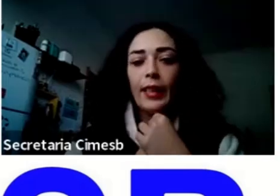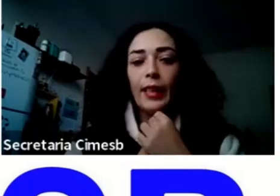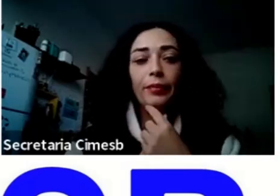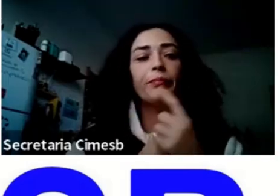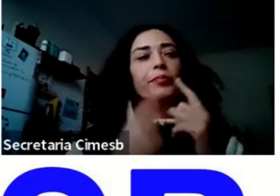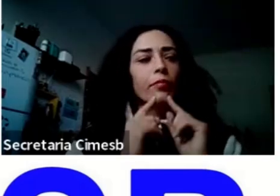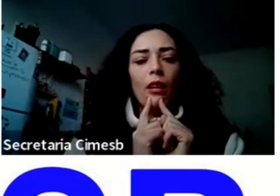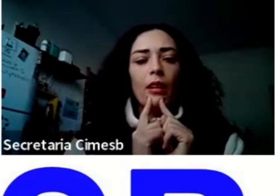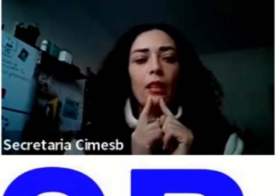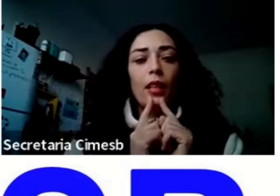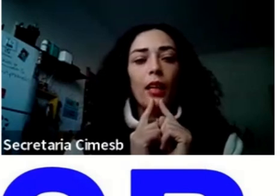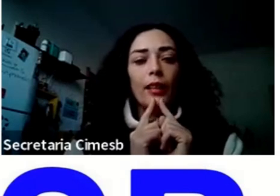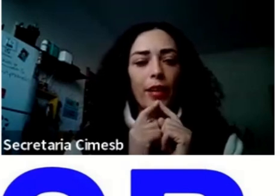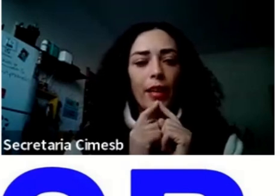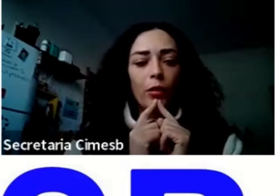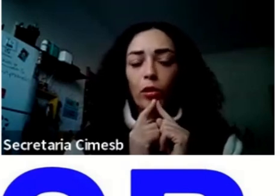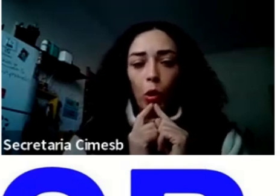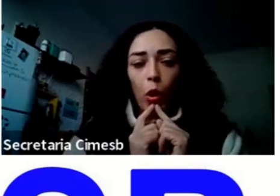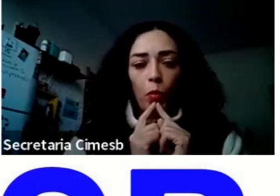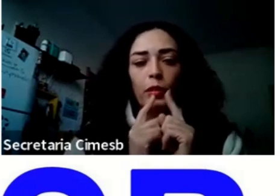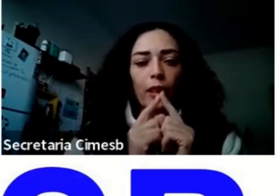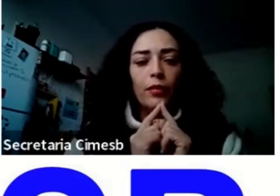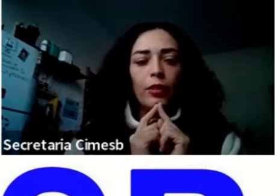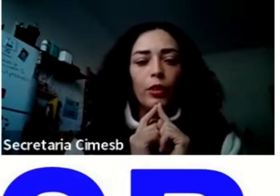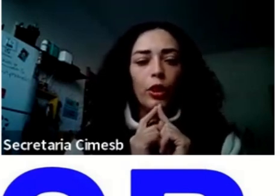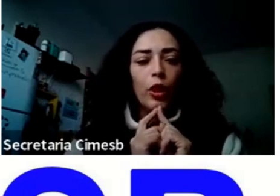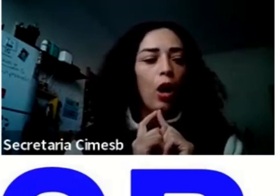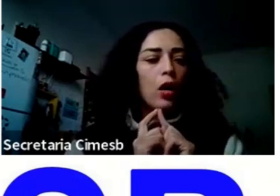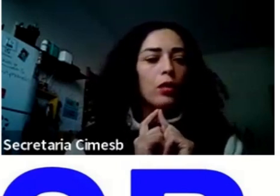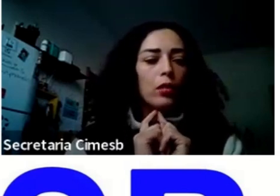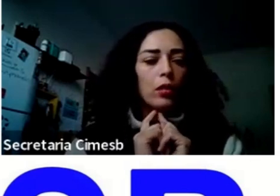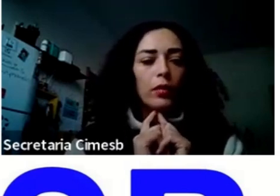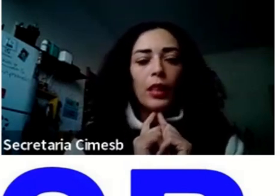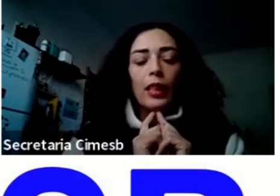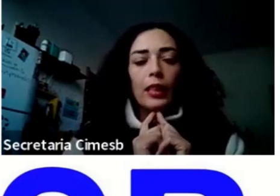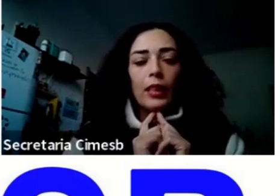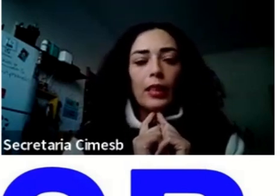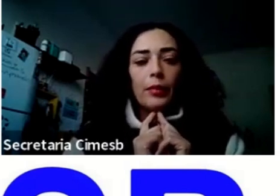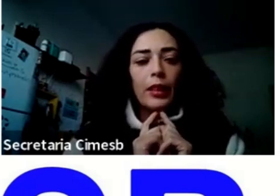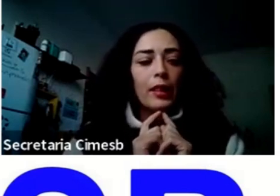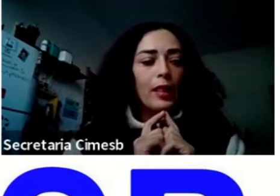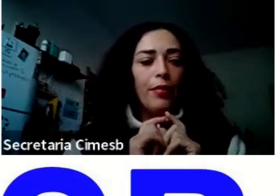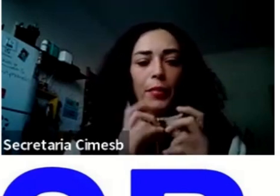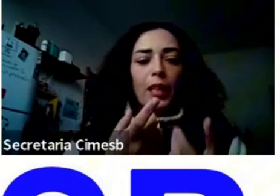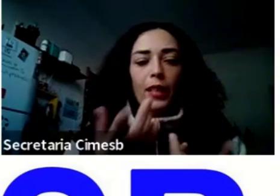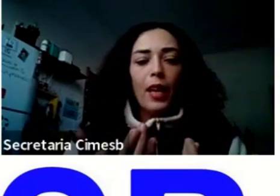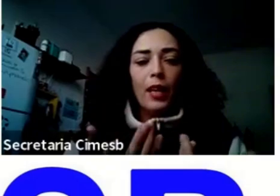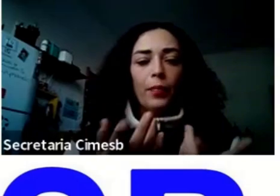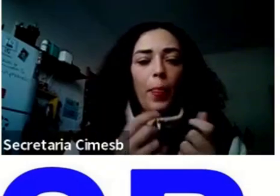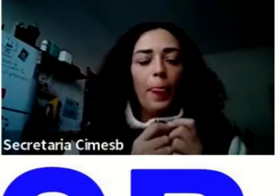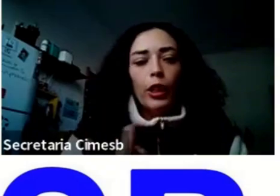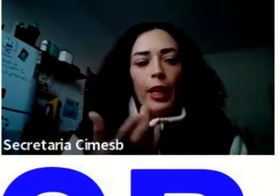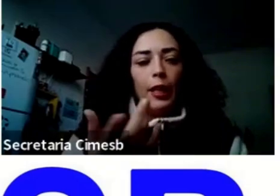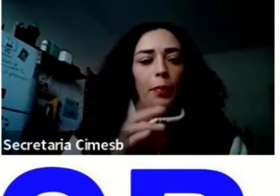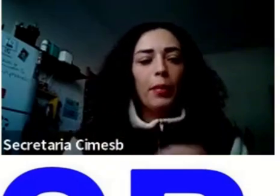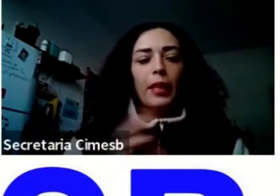a fala através do como, né? Fonoaudiólogo, muitas vezes a família